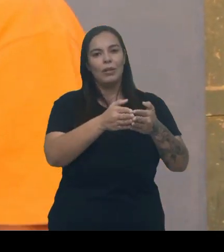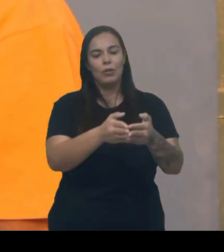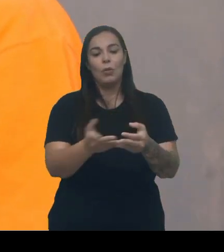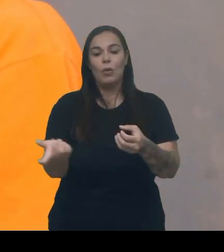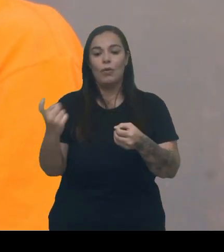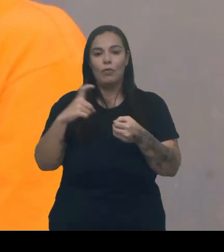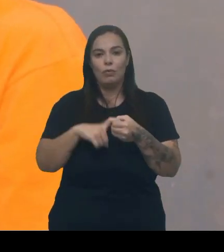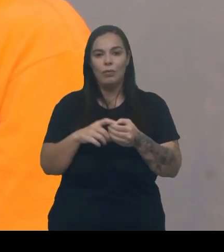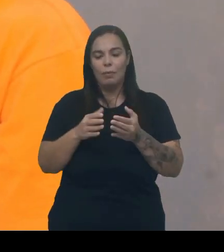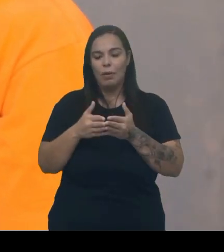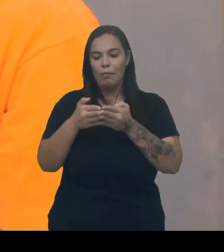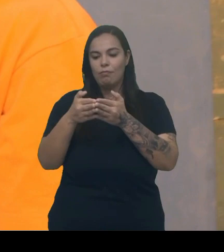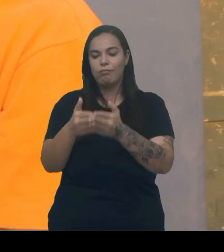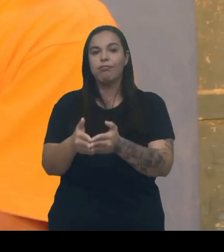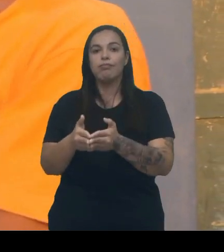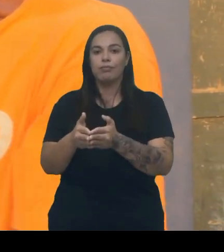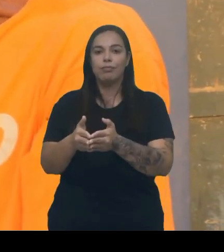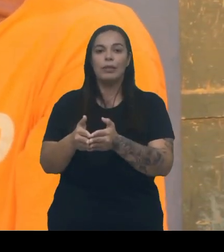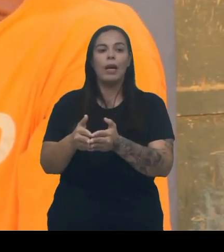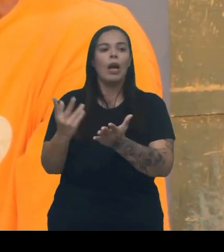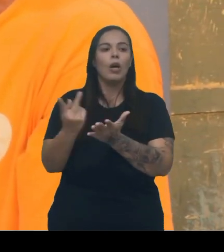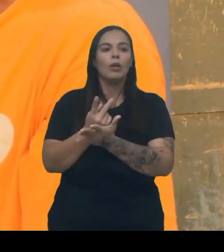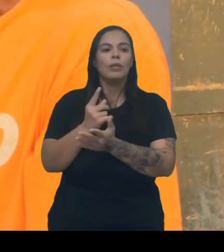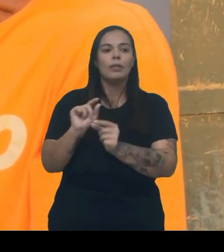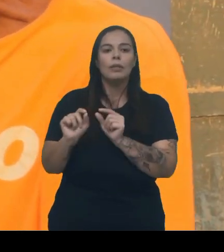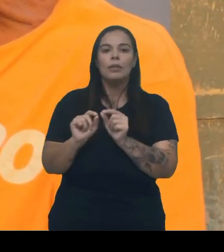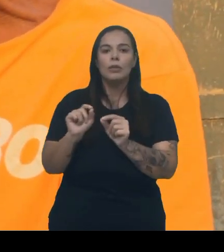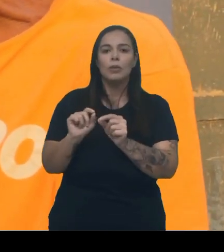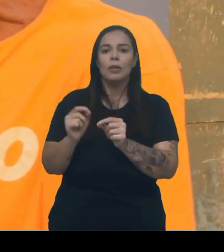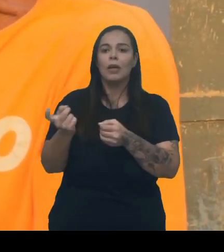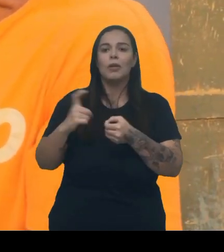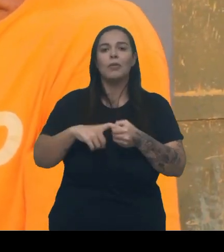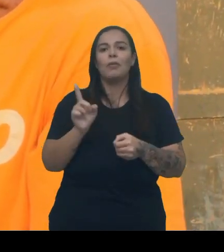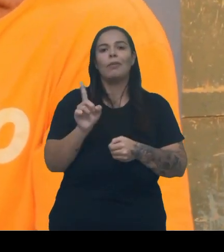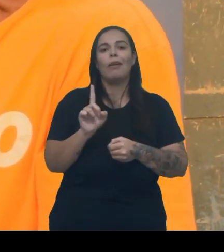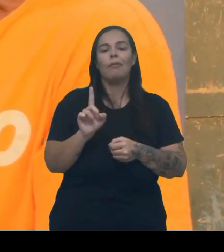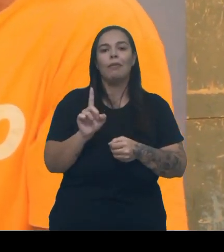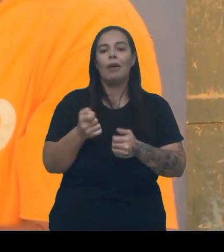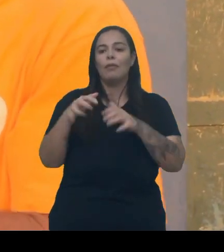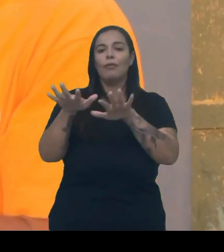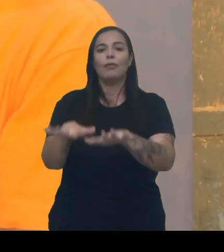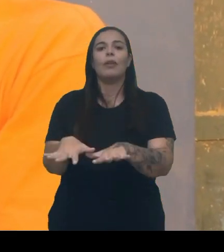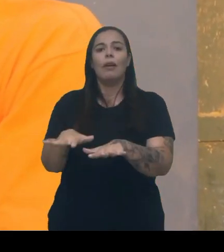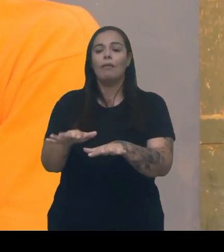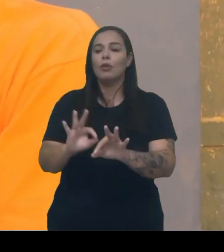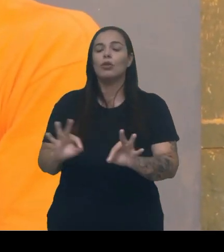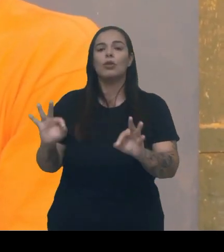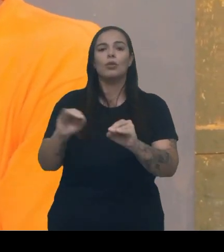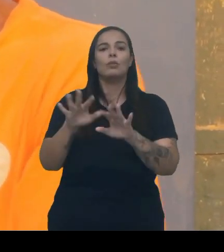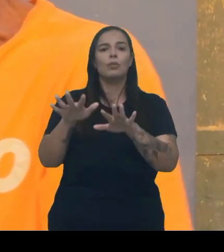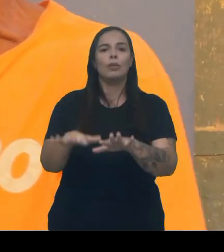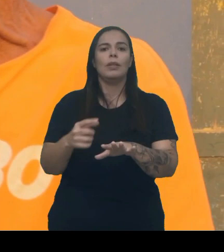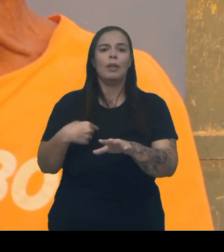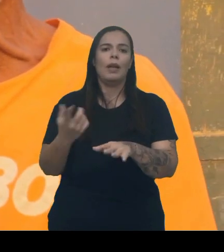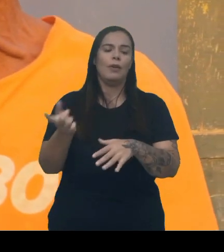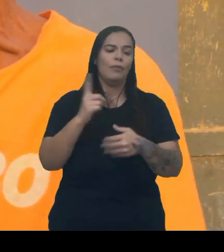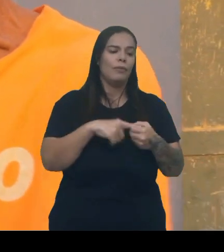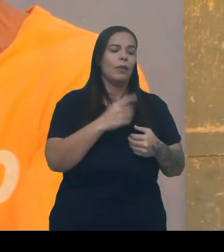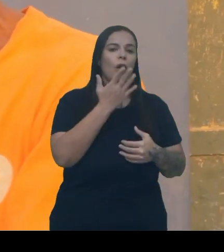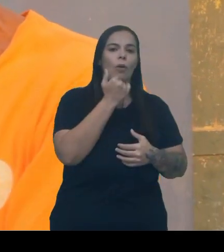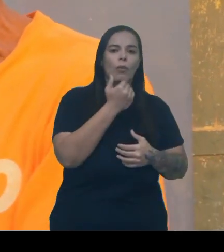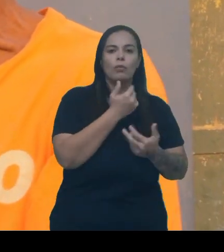deviam voltar para encalhar, botar para cima aqui, chama-se encalhar, não vinha. Ficava todo mundo fundeado lá, e vinha para